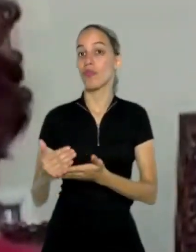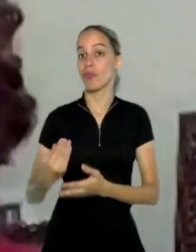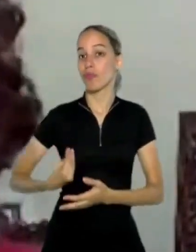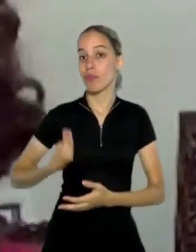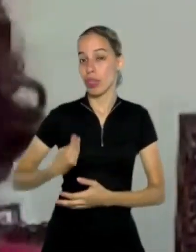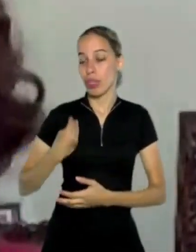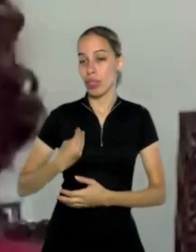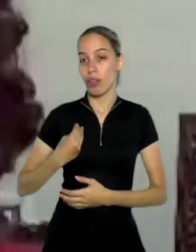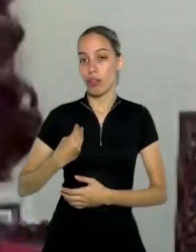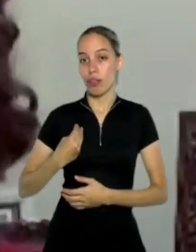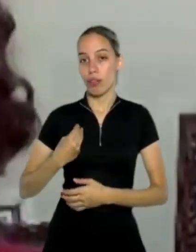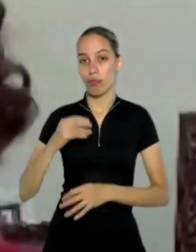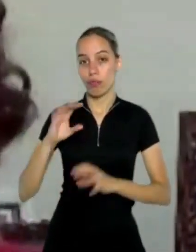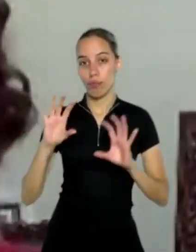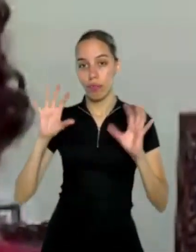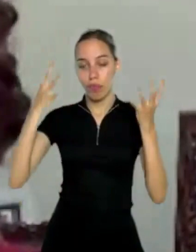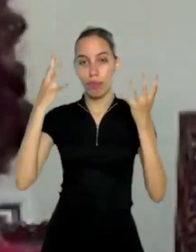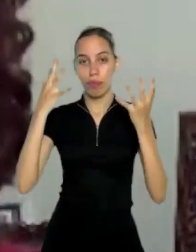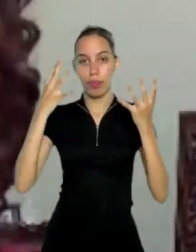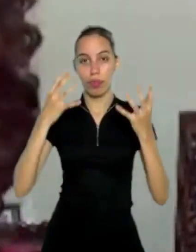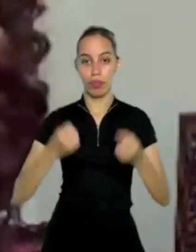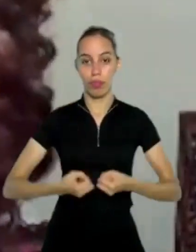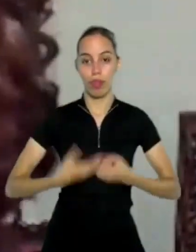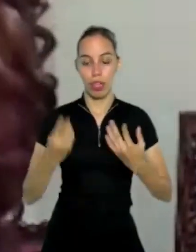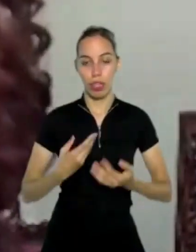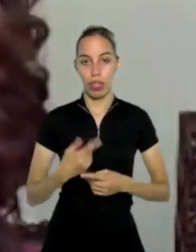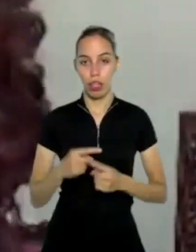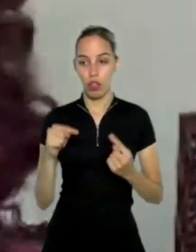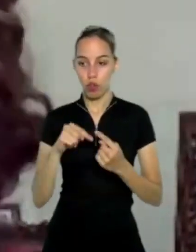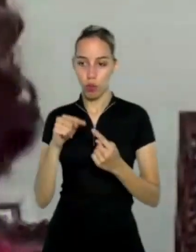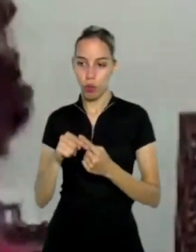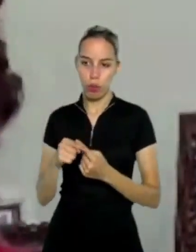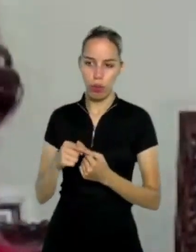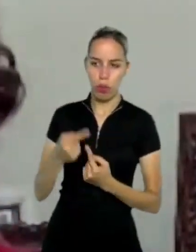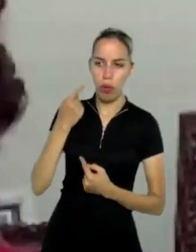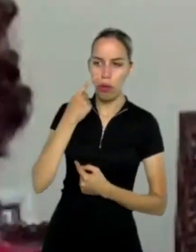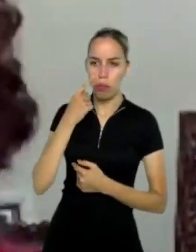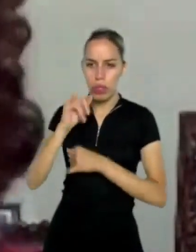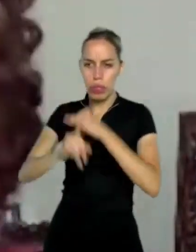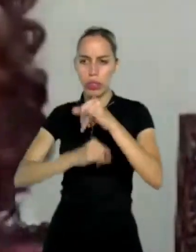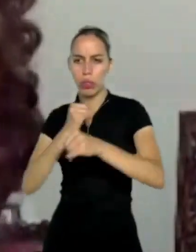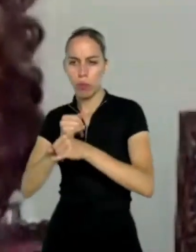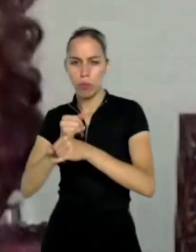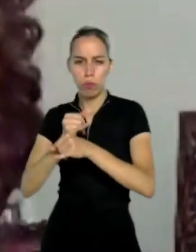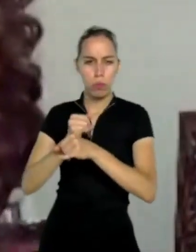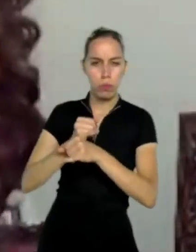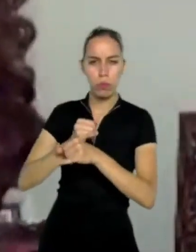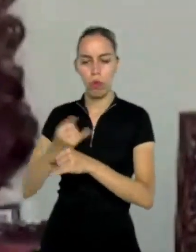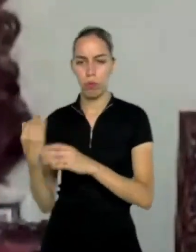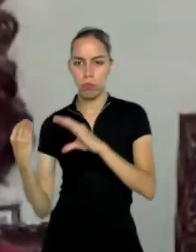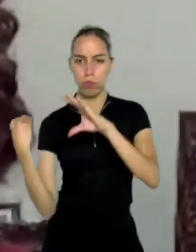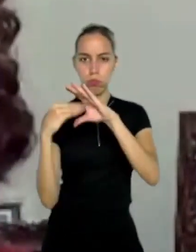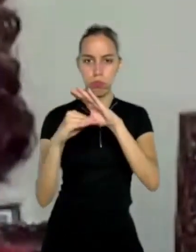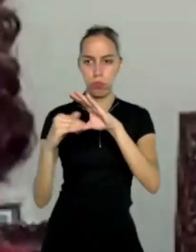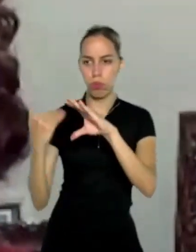poesia. Então, eu ficava olhando na internet e tal e mandava. Alguns foram parar em livros, né? Tinha uma plataforma na